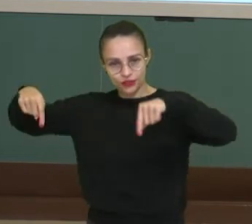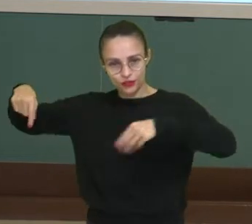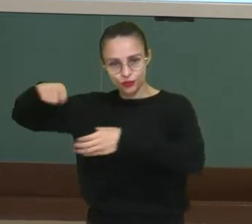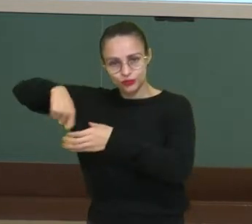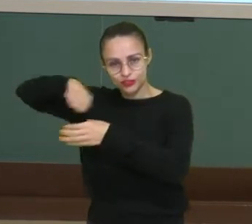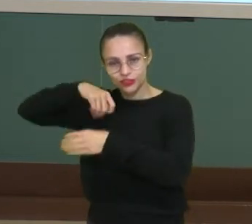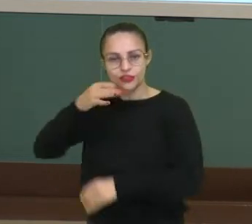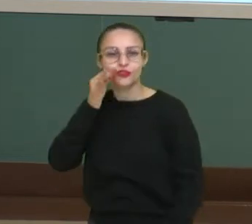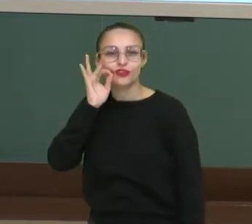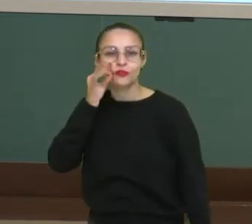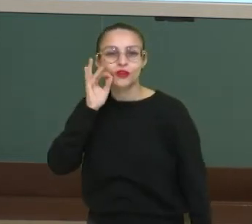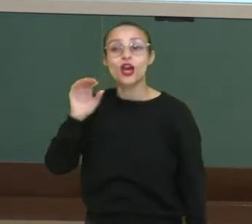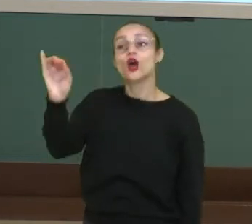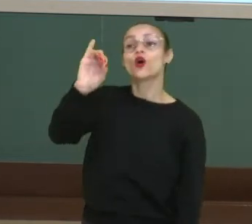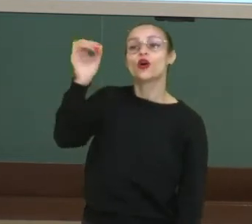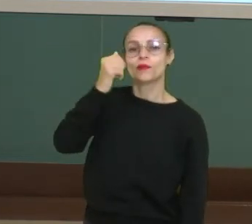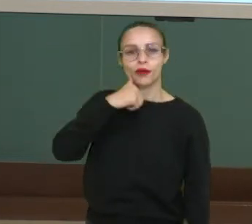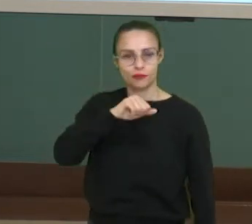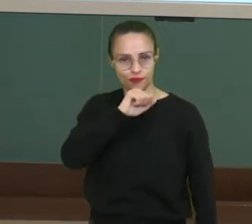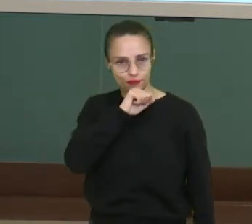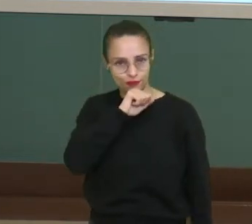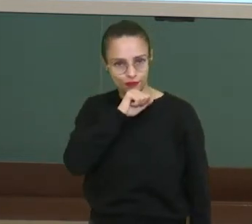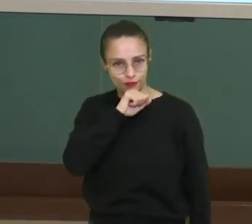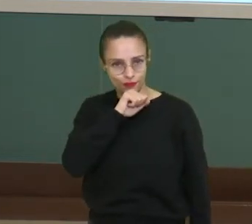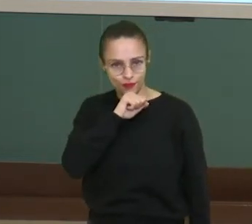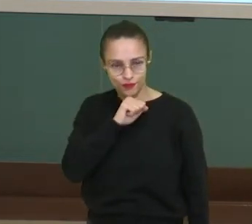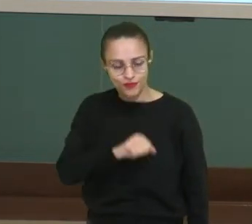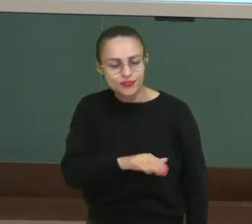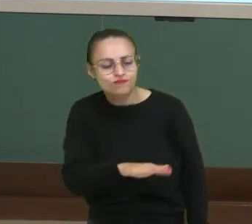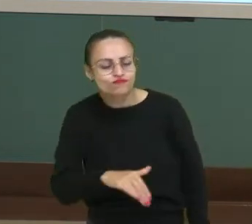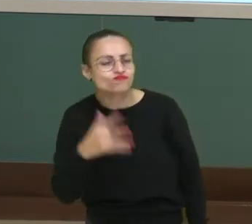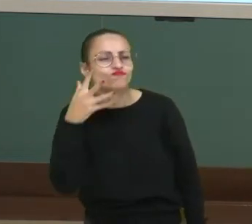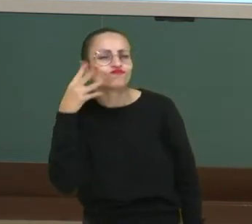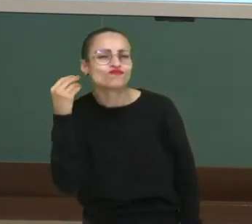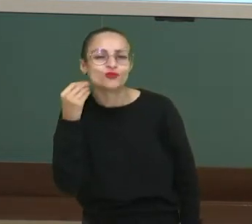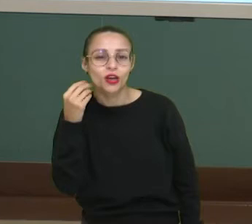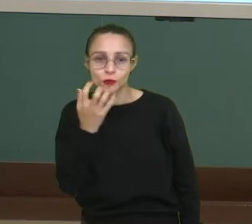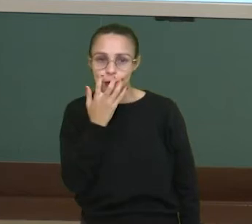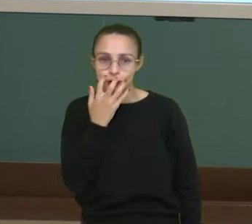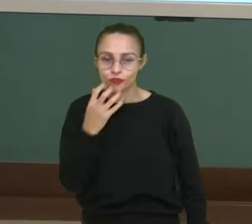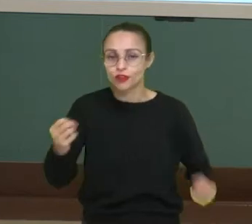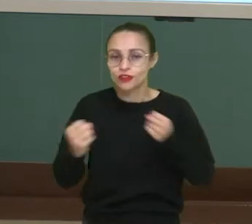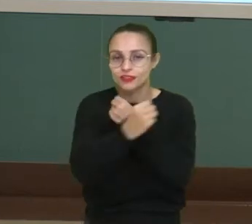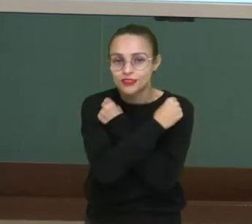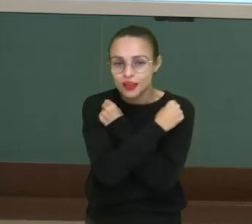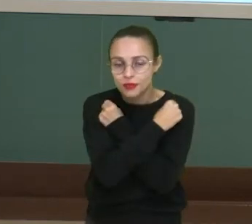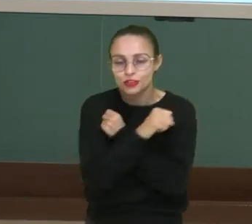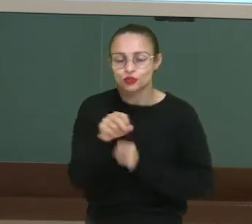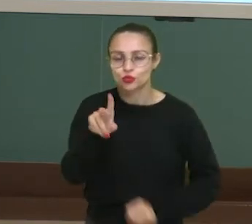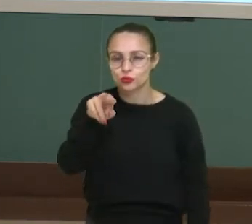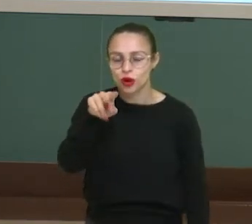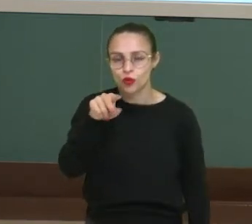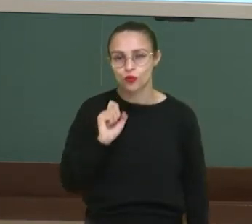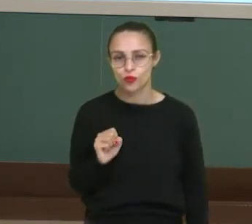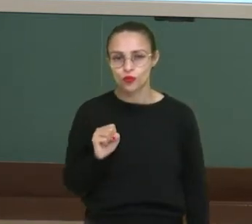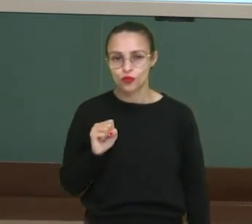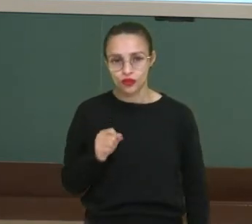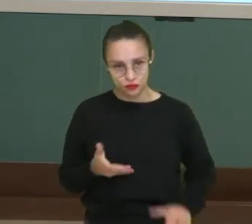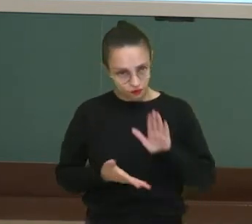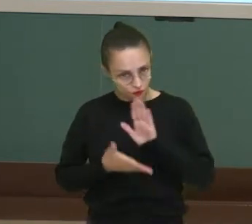o café, dá oi para a mãe, passa a mão no gato, no cachorro, dá um abraço no irmãozinho, vai